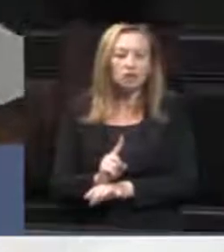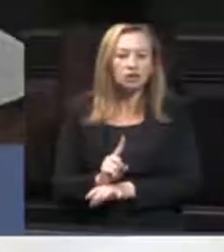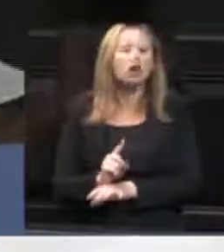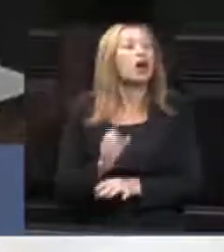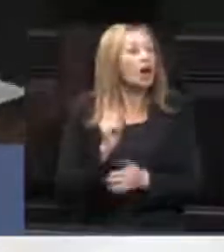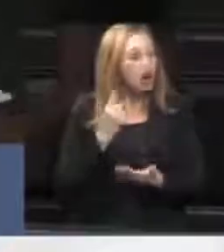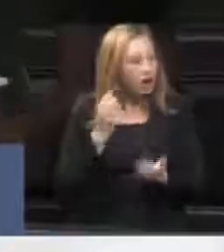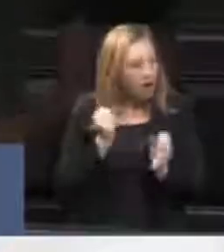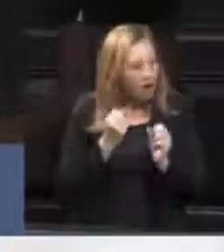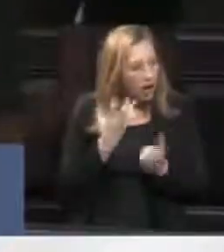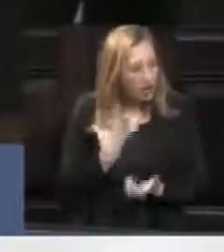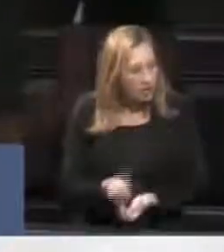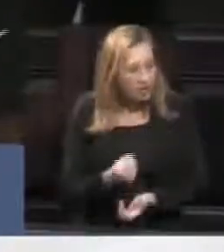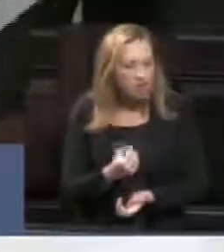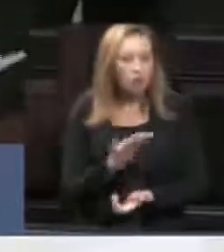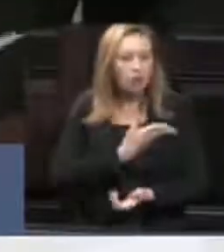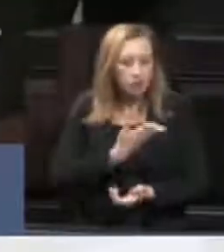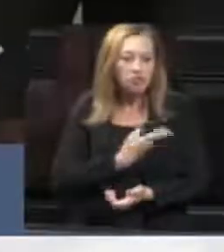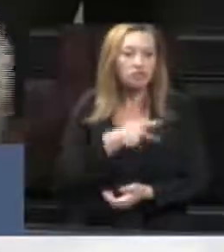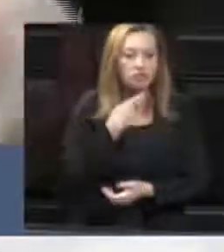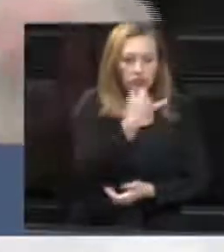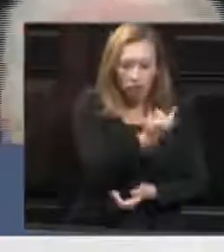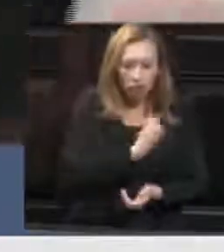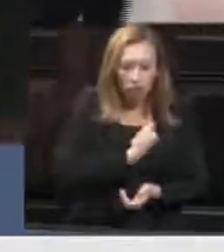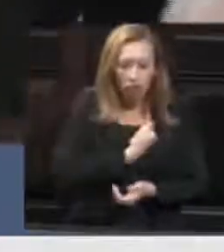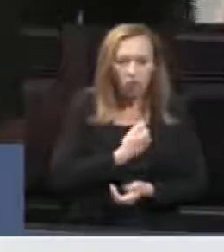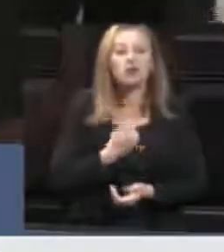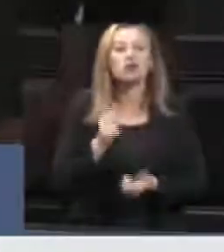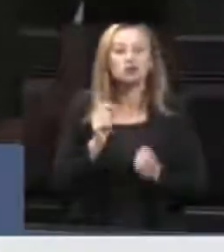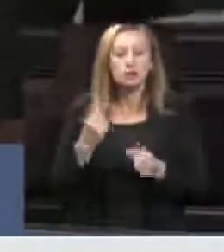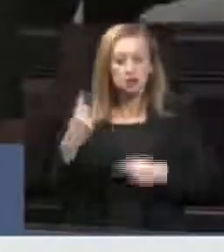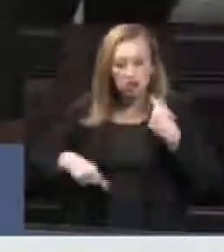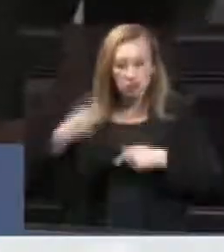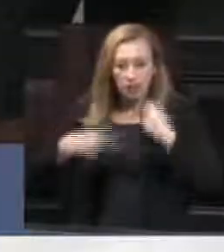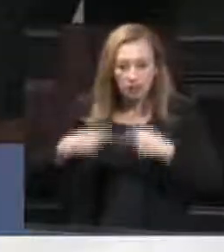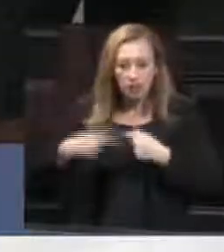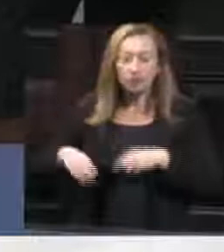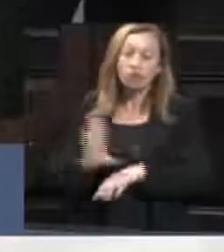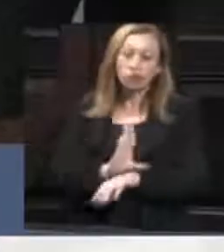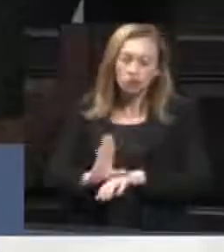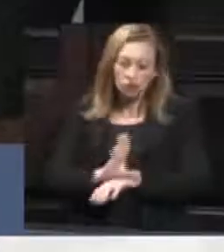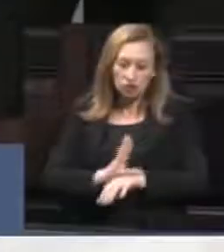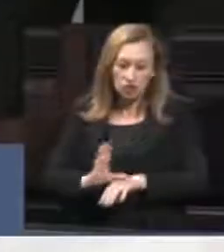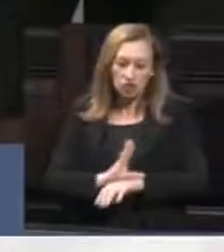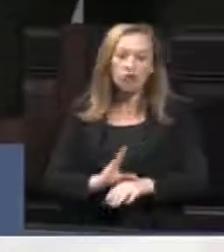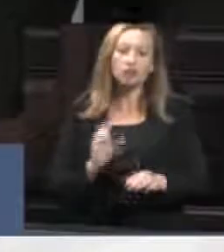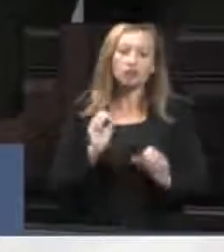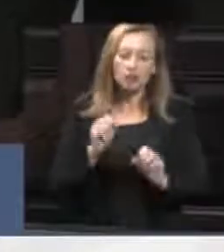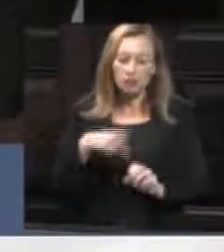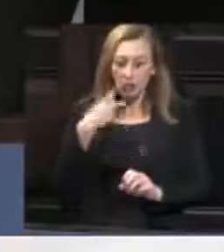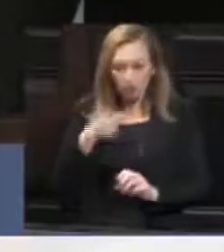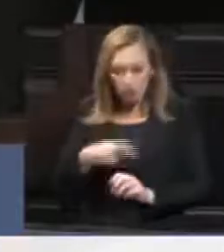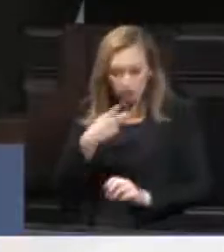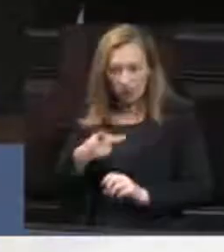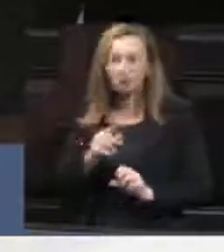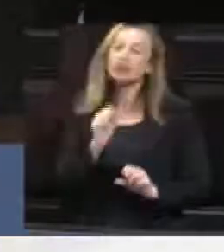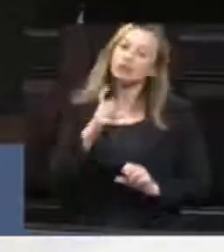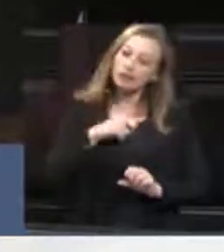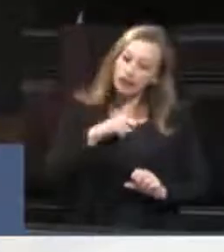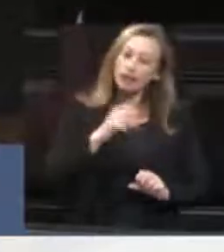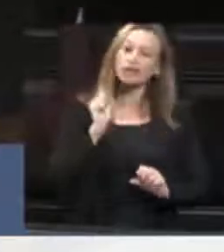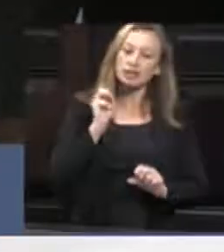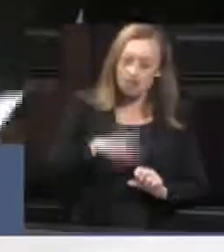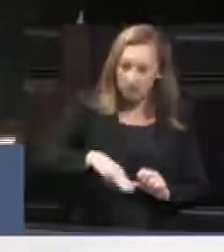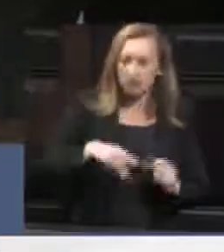com Vossa Excelência, serão debatidas as inconstitucionalidades, mas fica aqui a defesa de que há sim prerrogativa do governo do Estado em